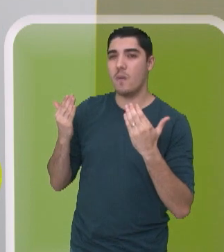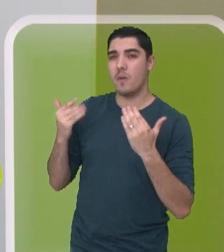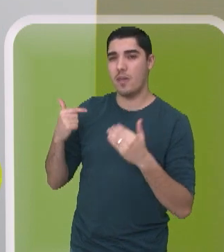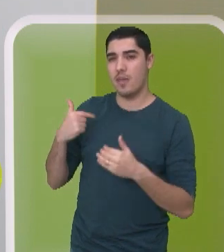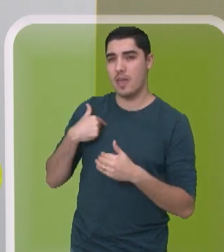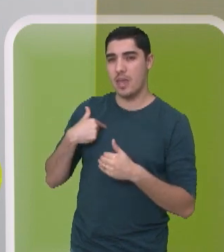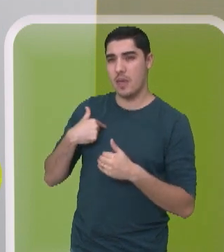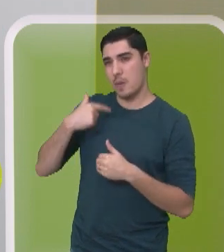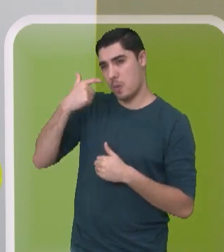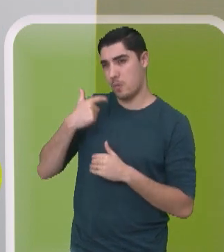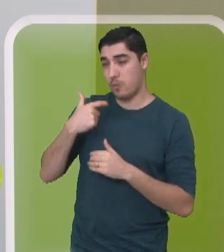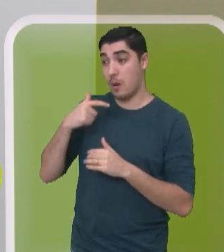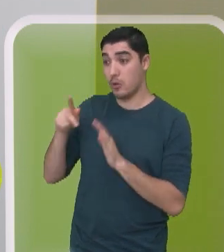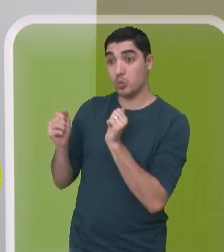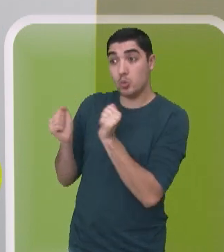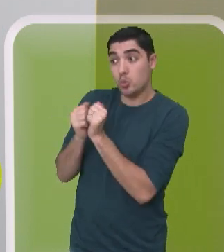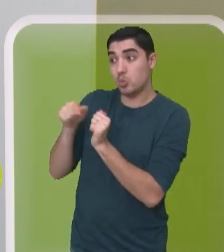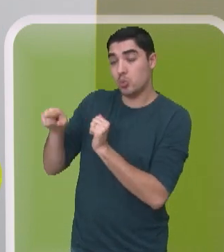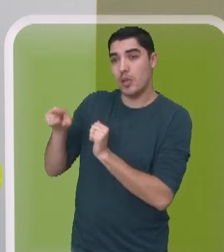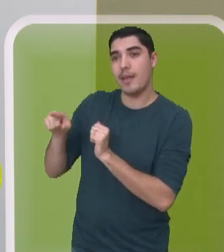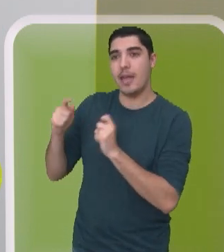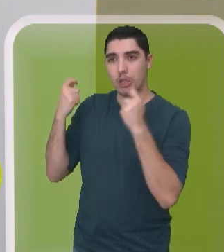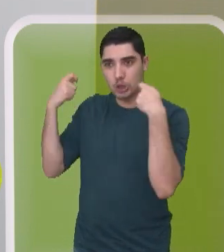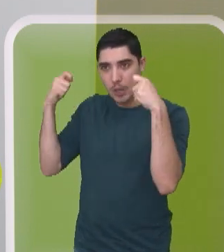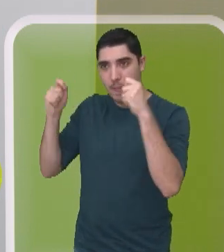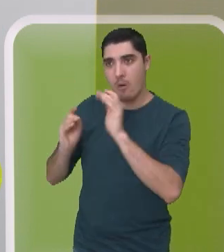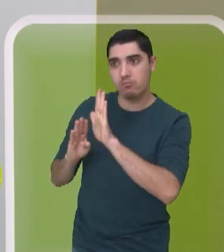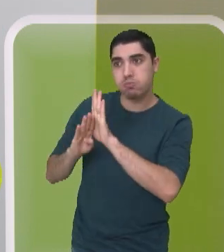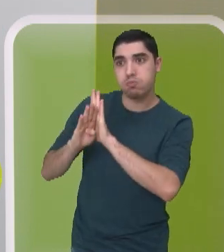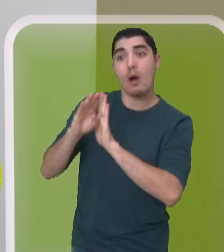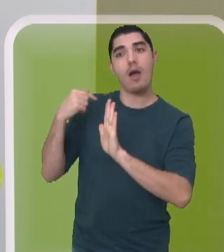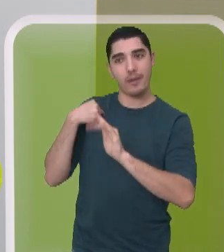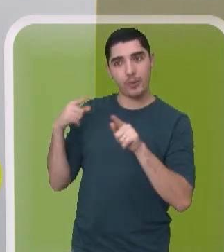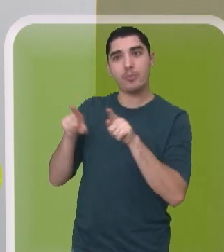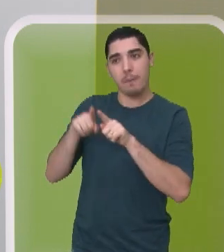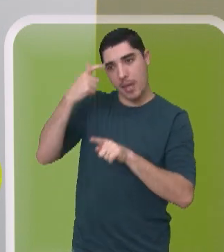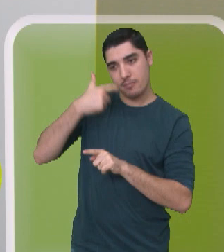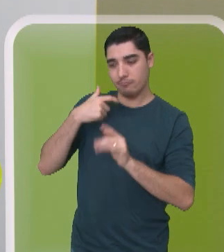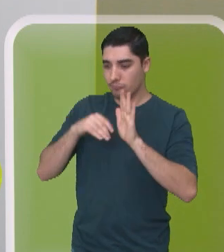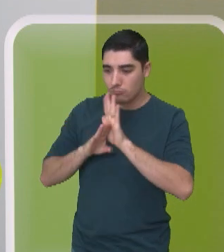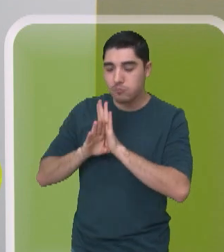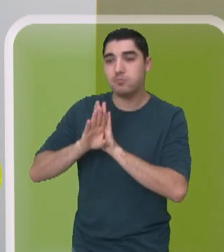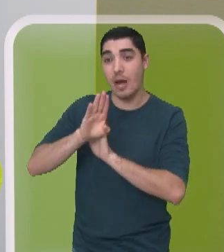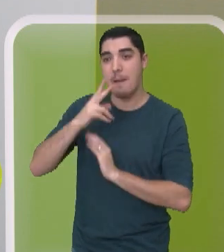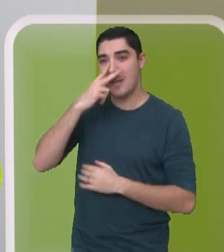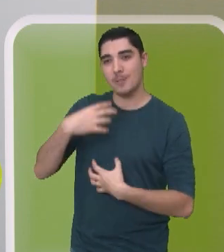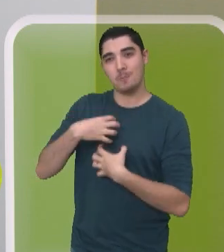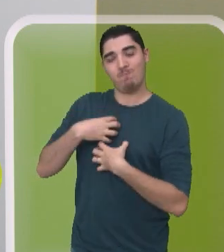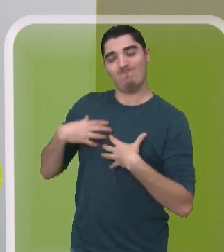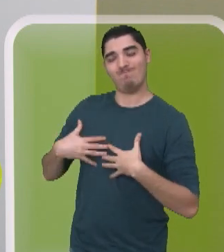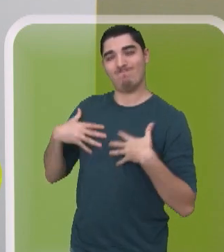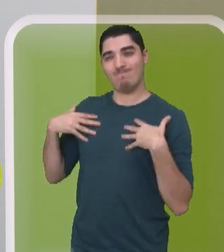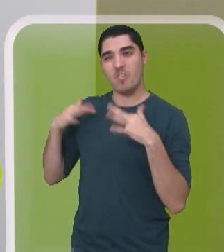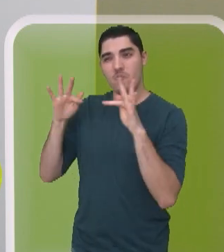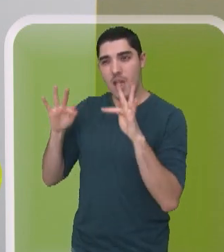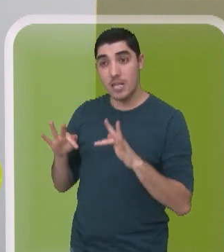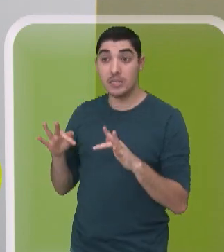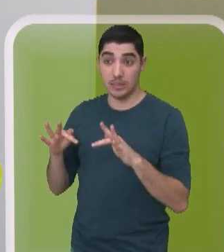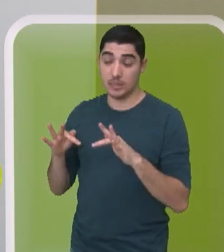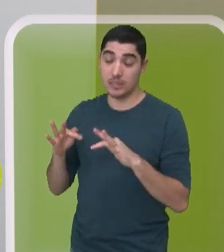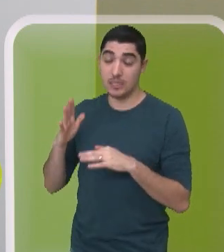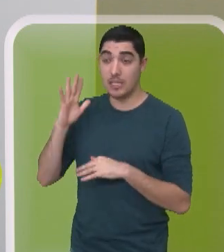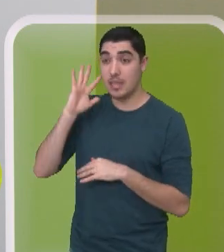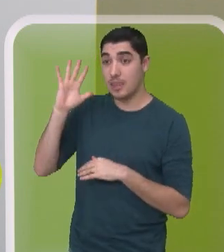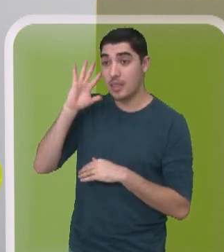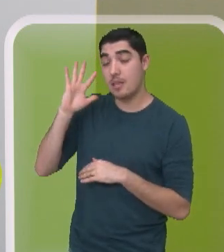desse crescimento da Chapecoense na época, né? Então acho que isso também nos motiva e nós entendemos que São José, né? O São José